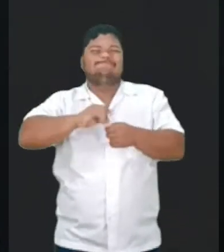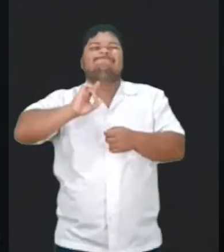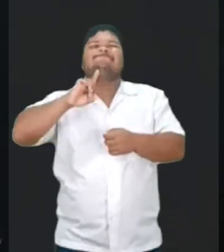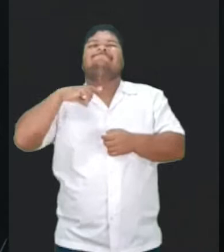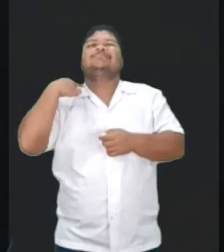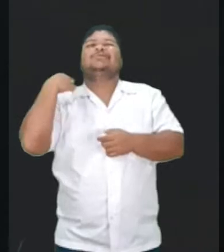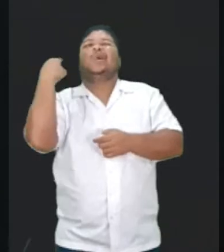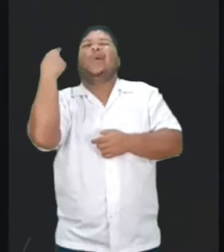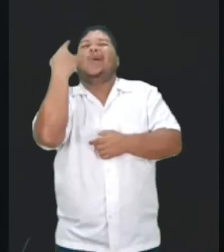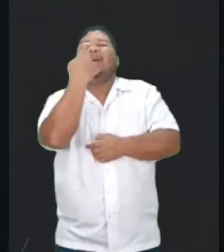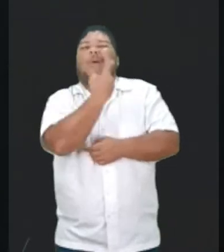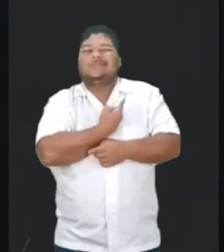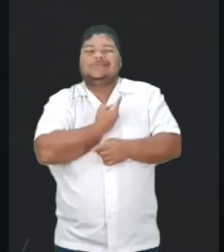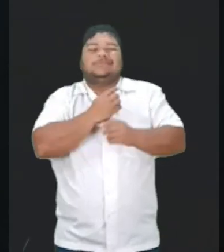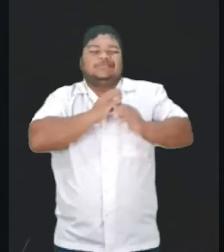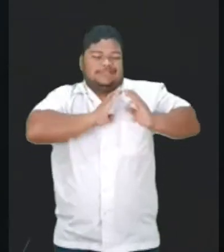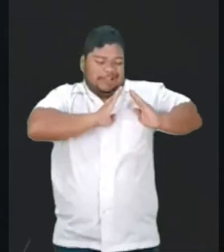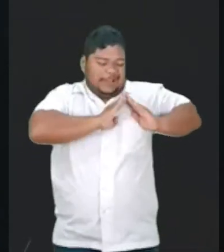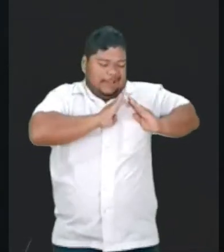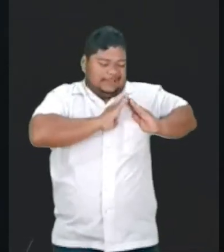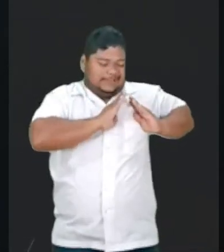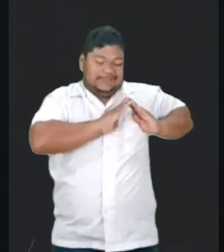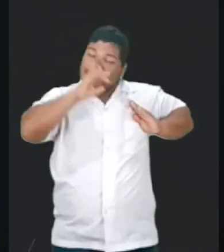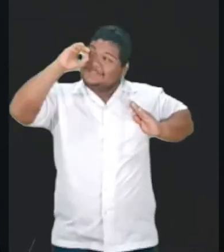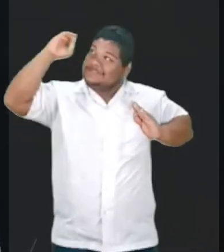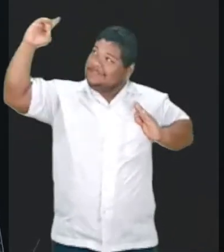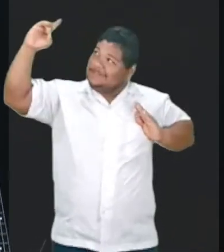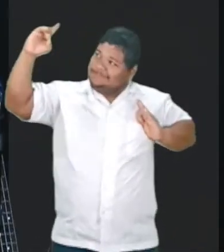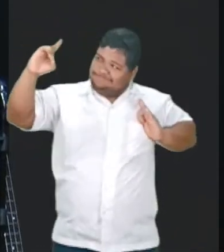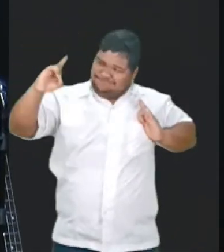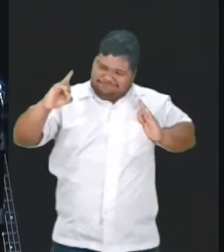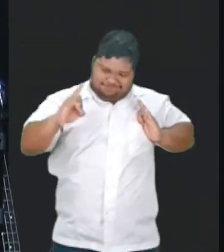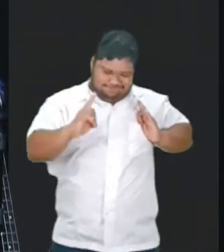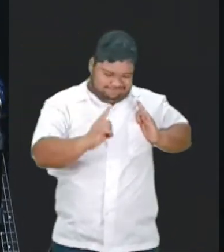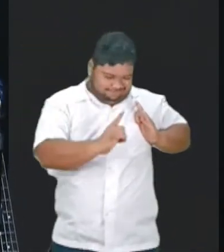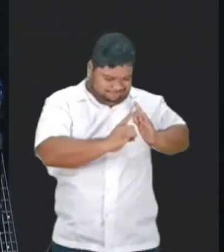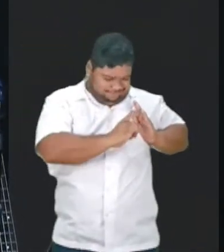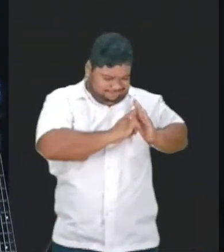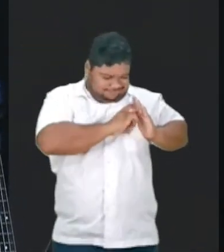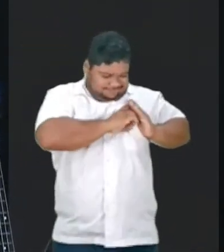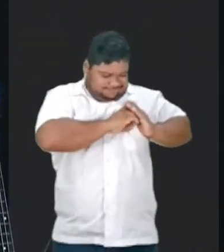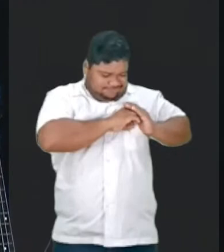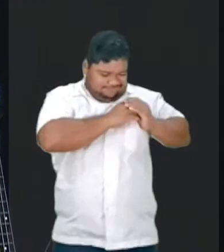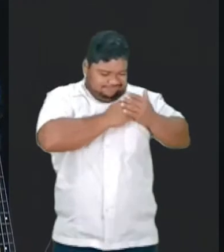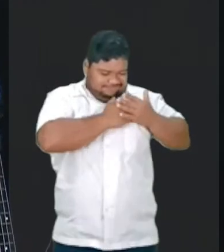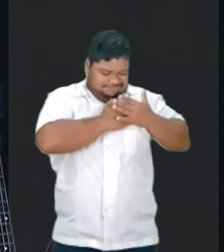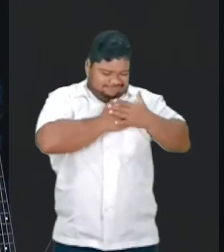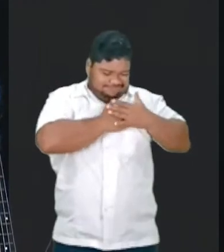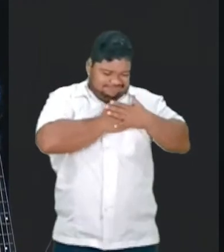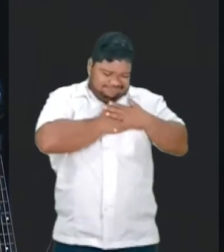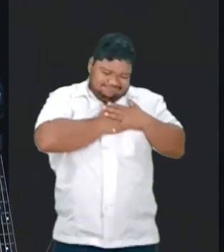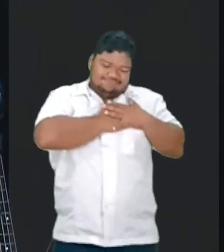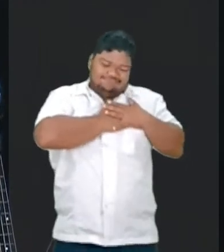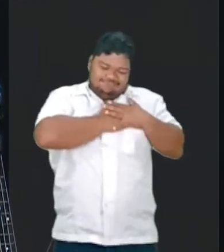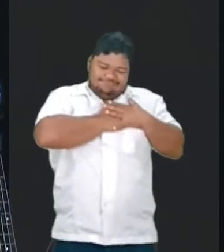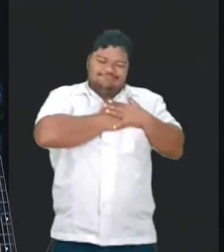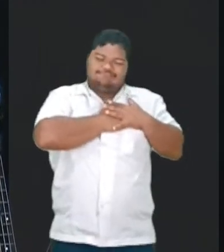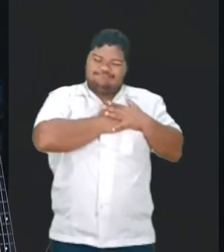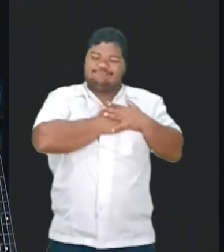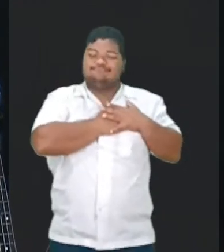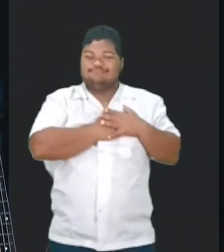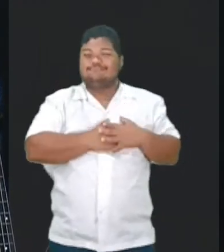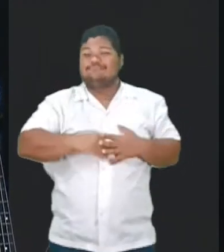Nós que somos criação de Deus, é que somos templos desse Deus